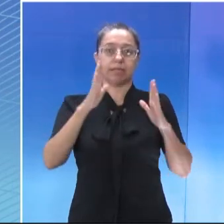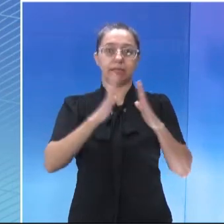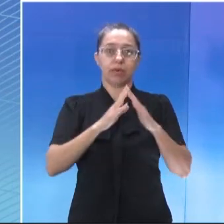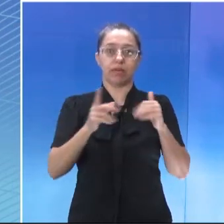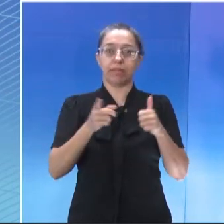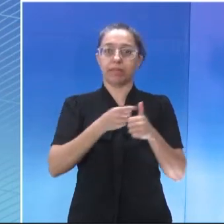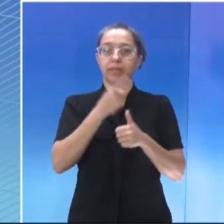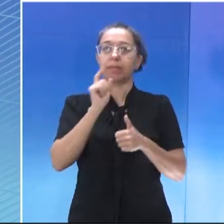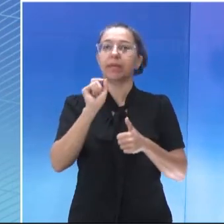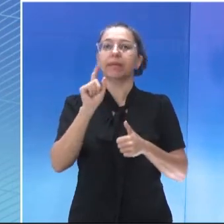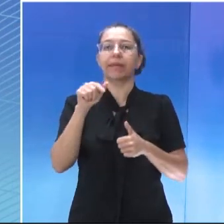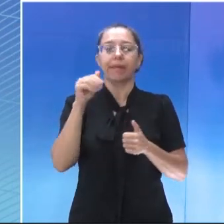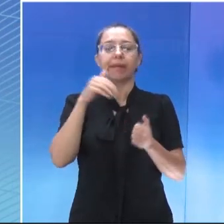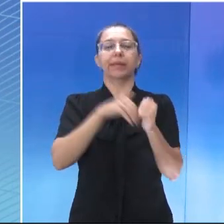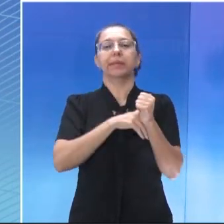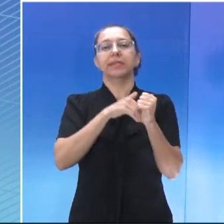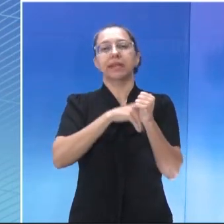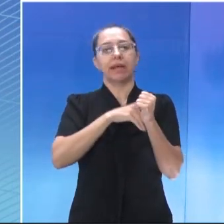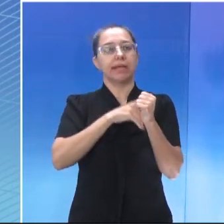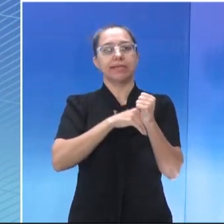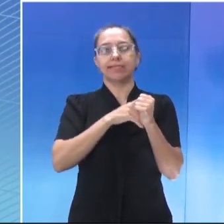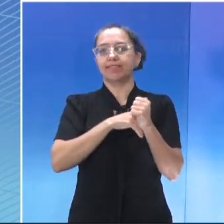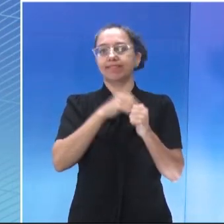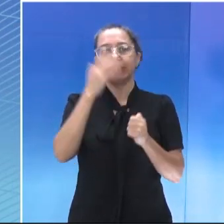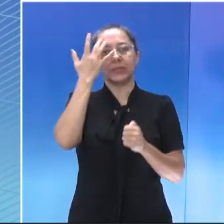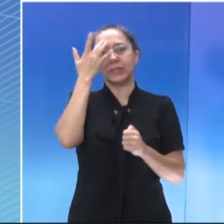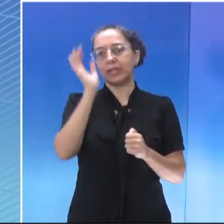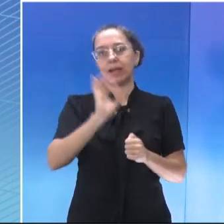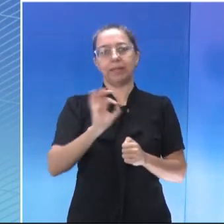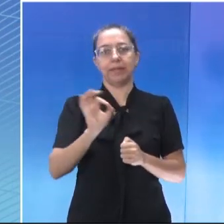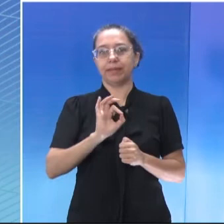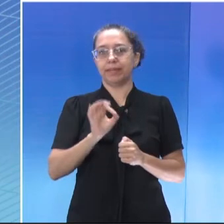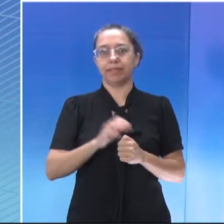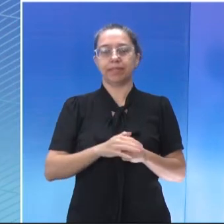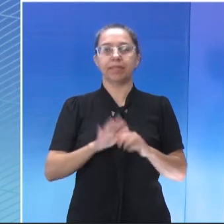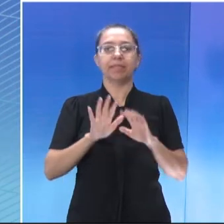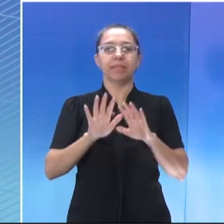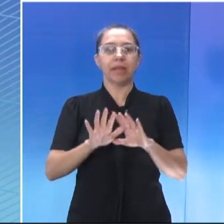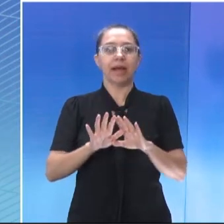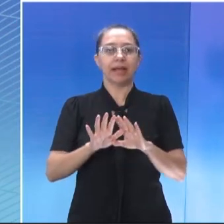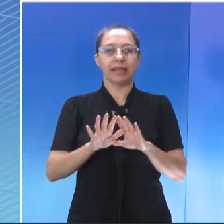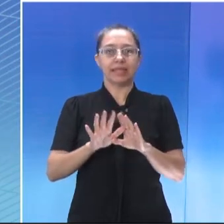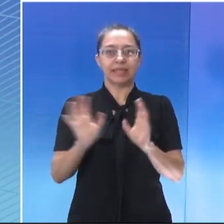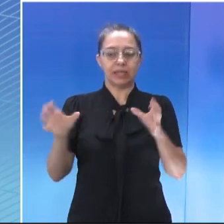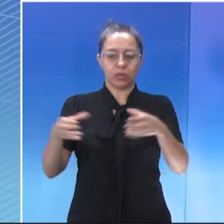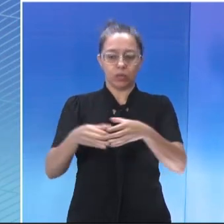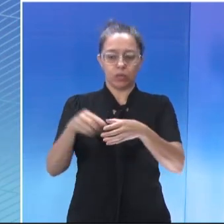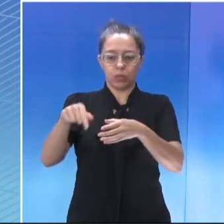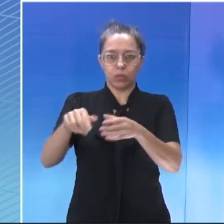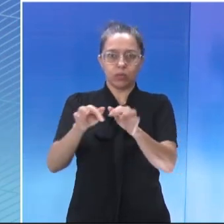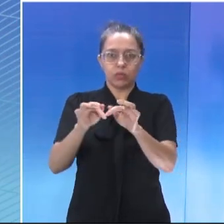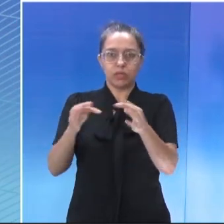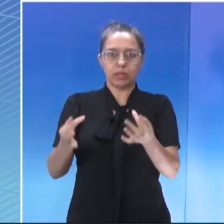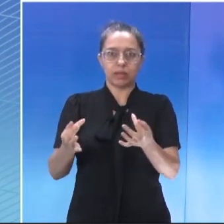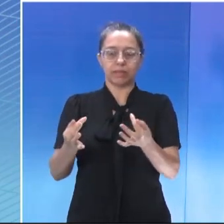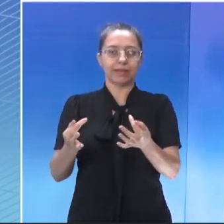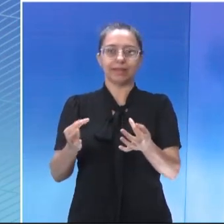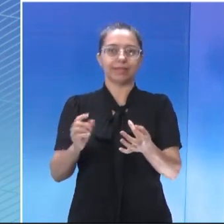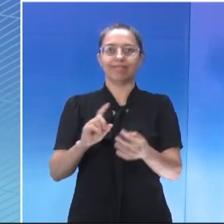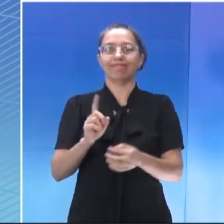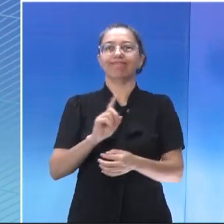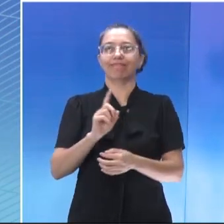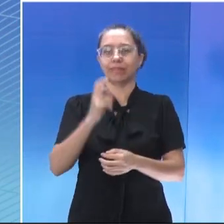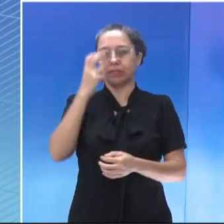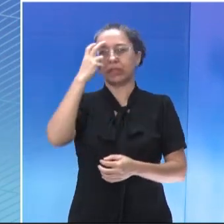é um mistério até hoje? Ninguém sabe, mas com certeza não são civilizações simples. Foram civilizações